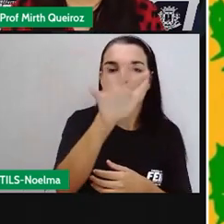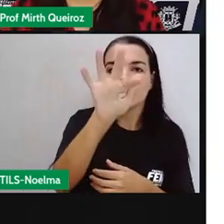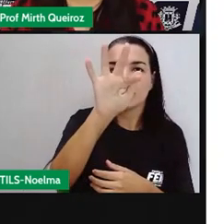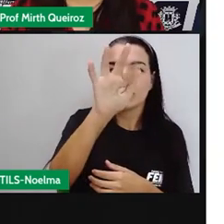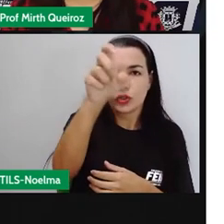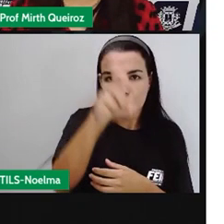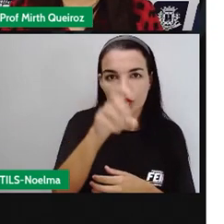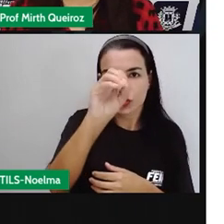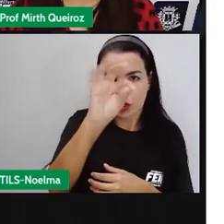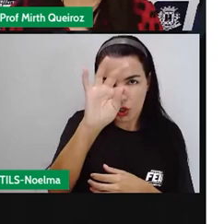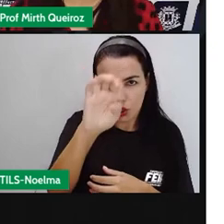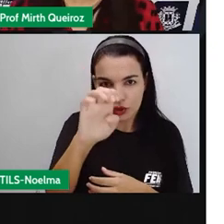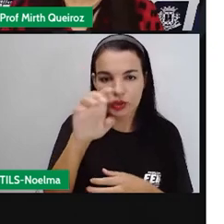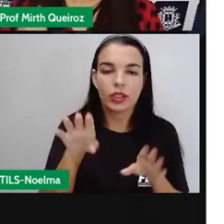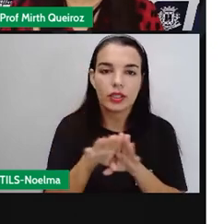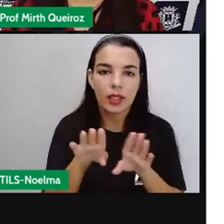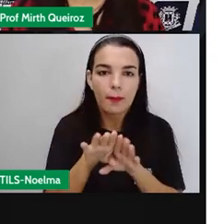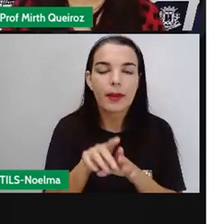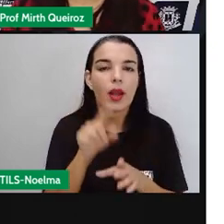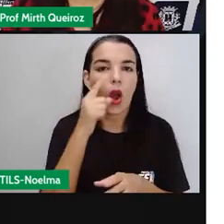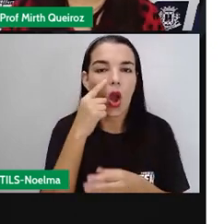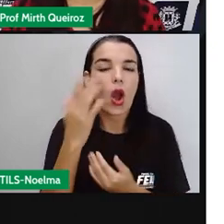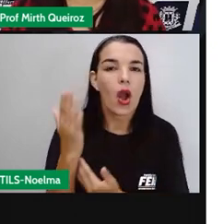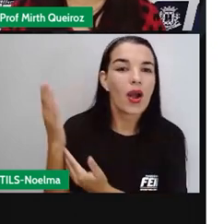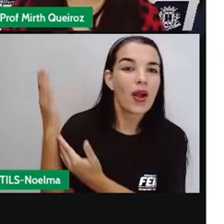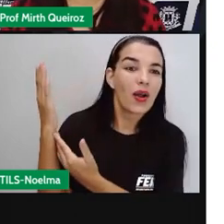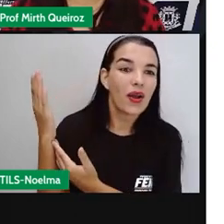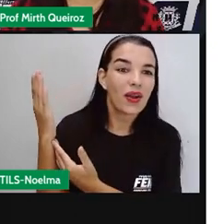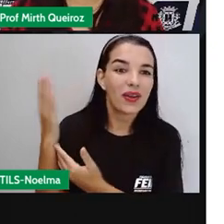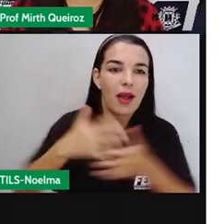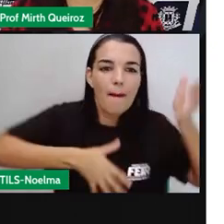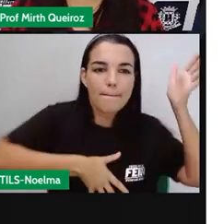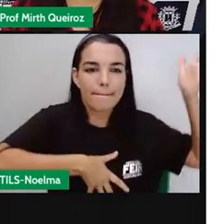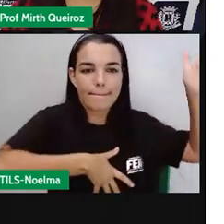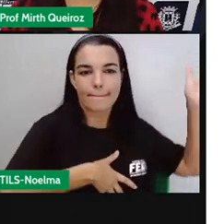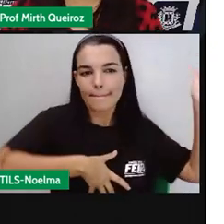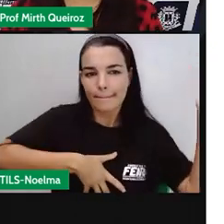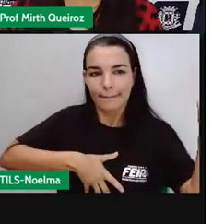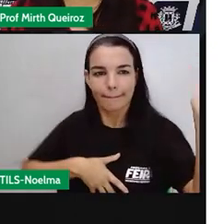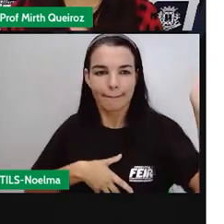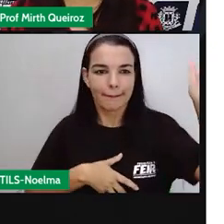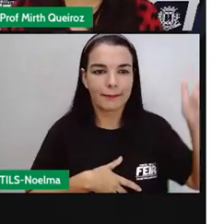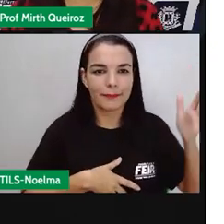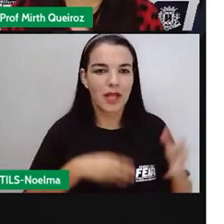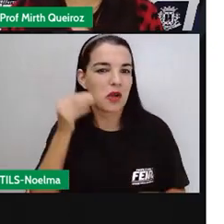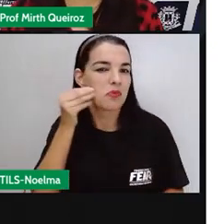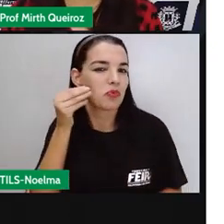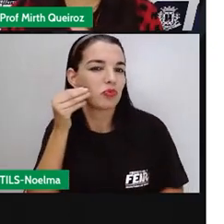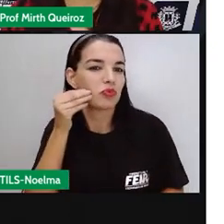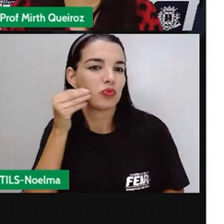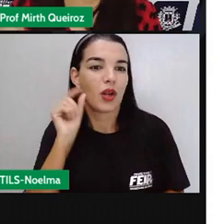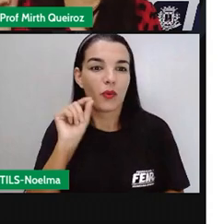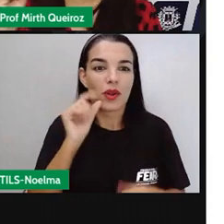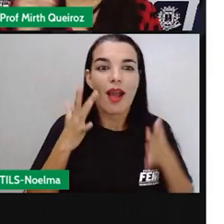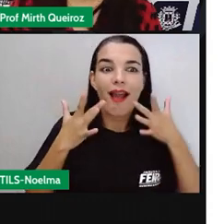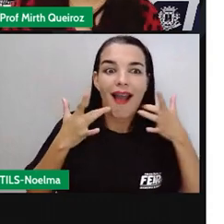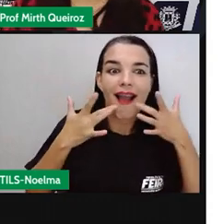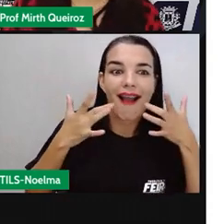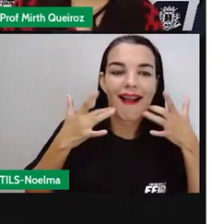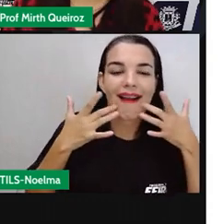o xaxado. O forró aí, que é uma expressão artística genuinamente nordestina, ela